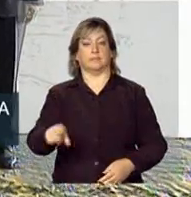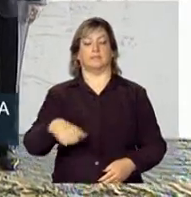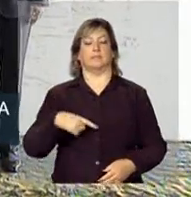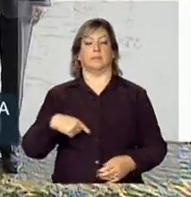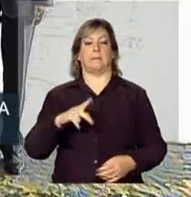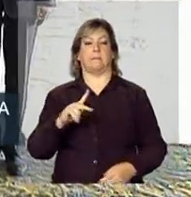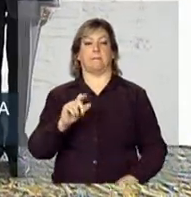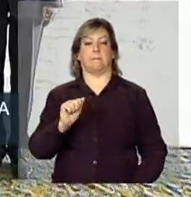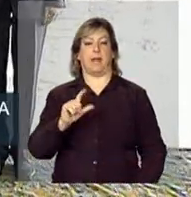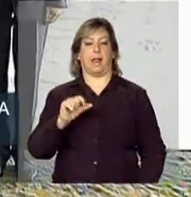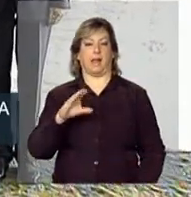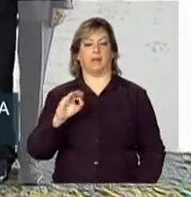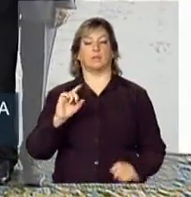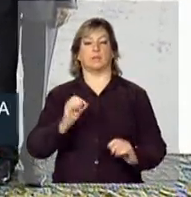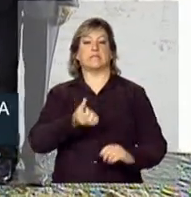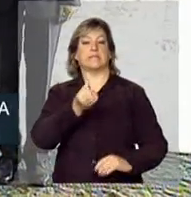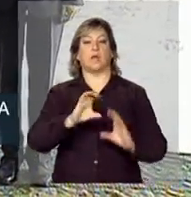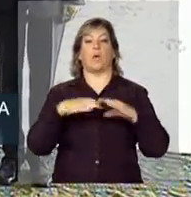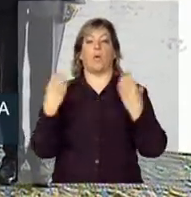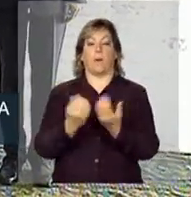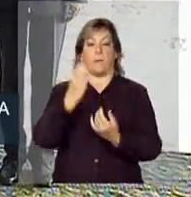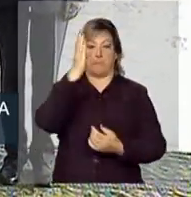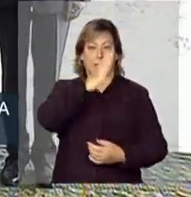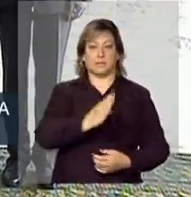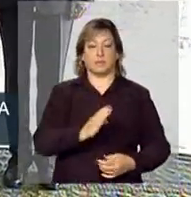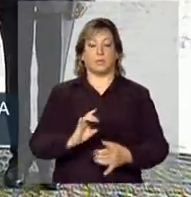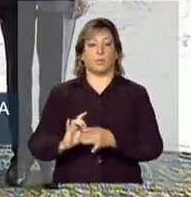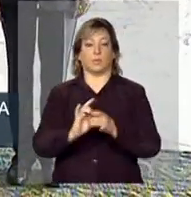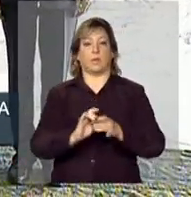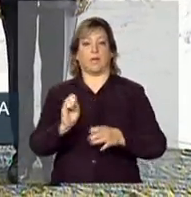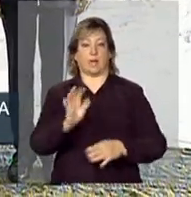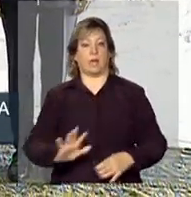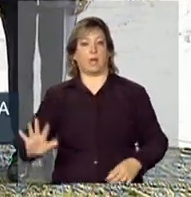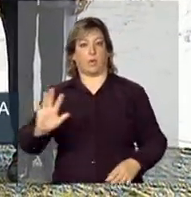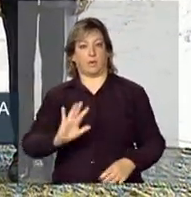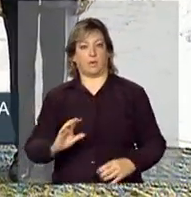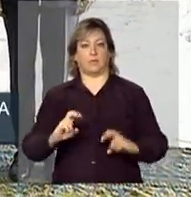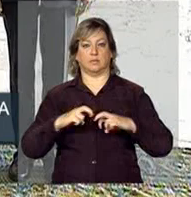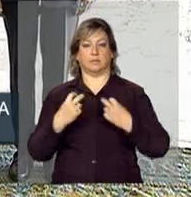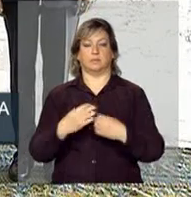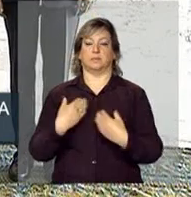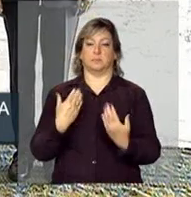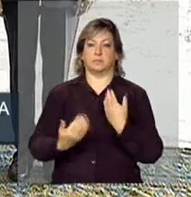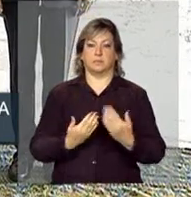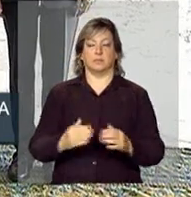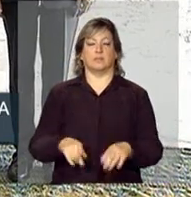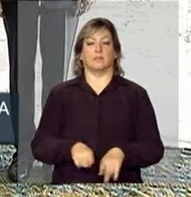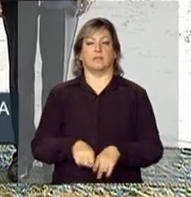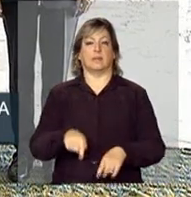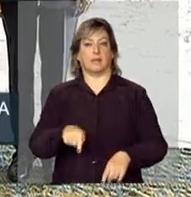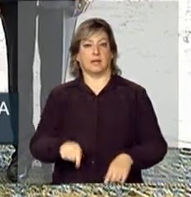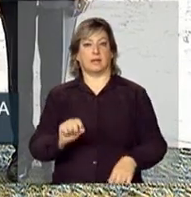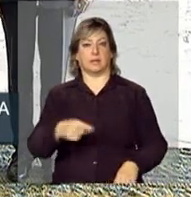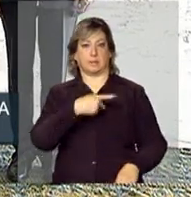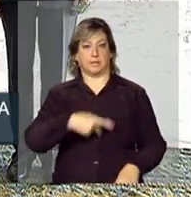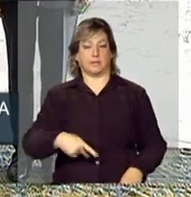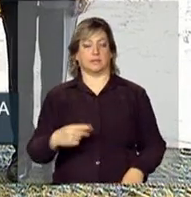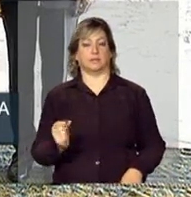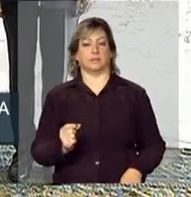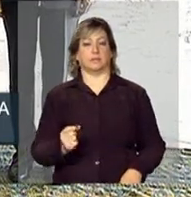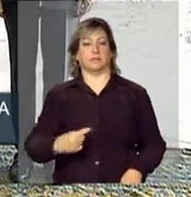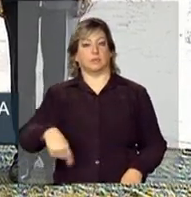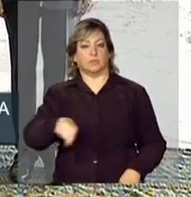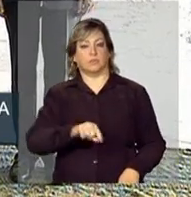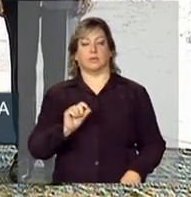no a sexta cúpula Brasil União Europeia os presidentes também vão examinar as